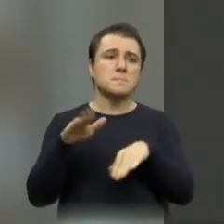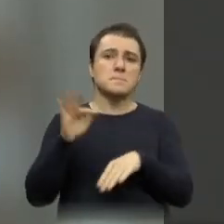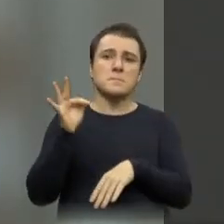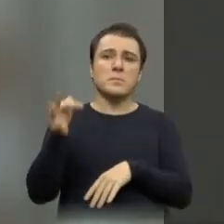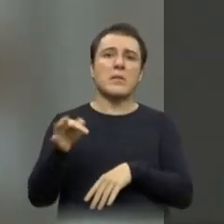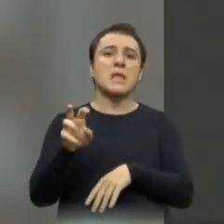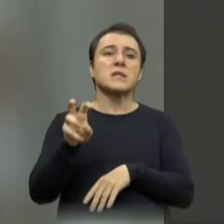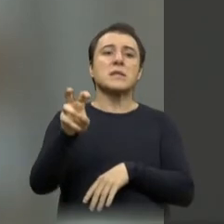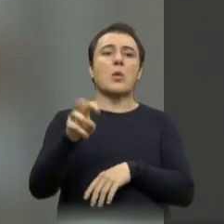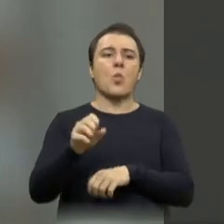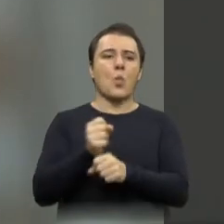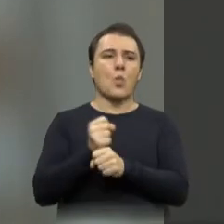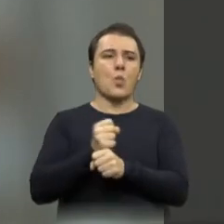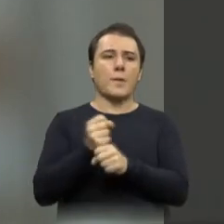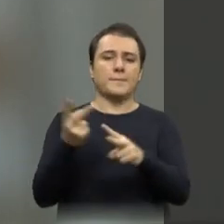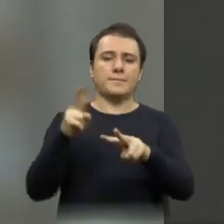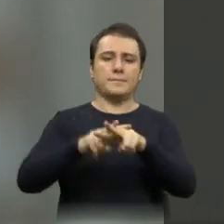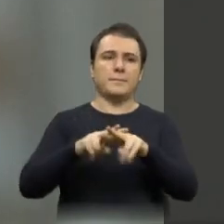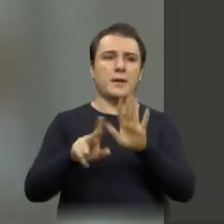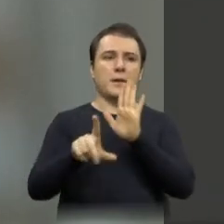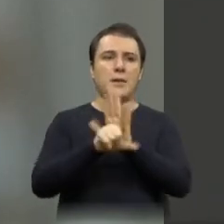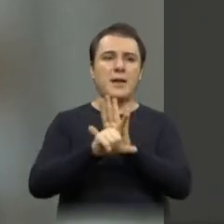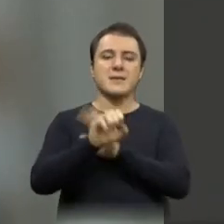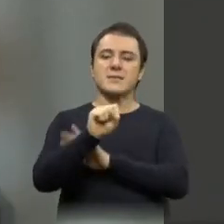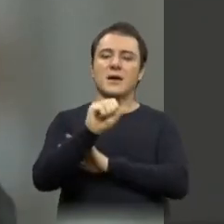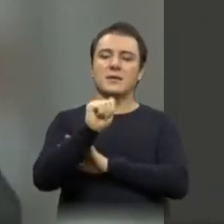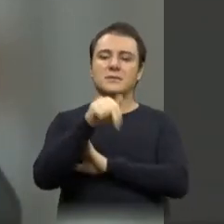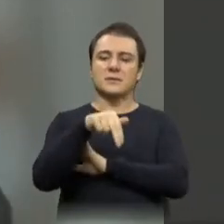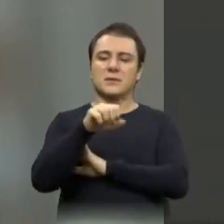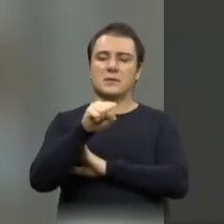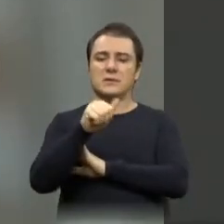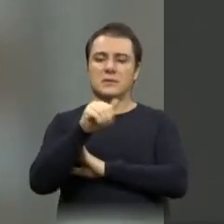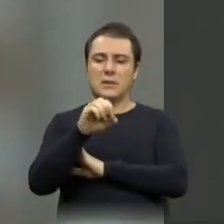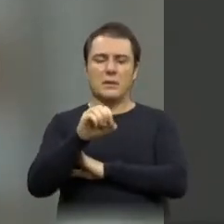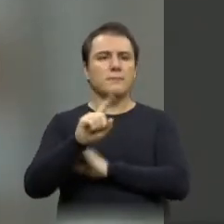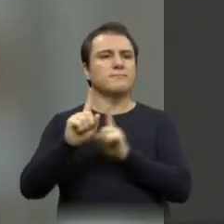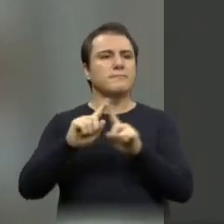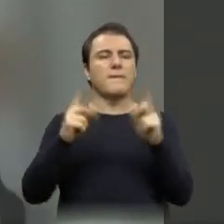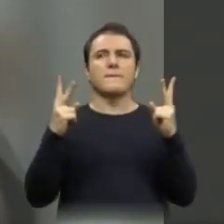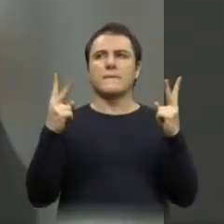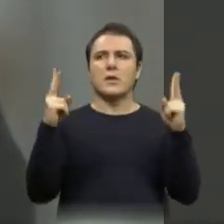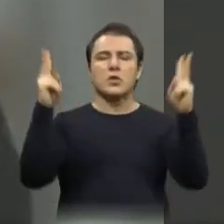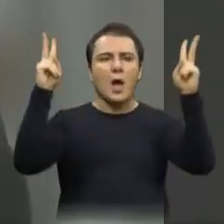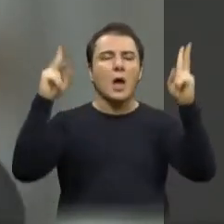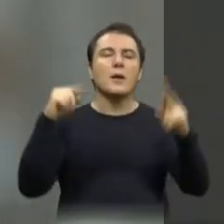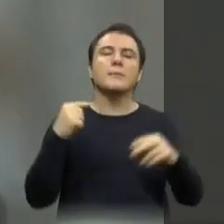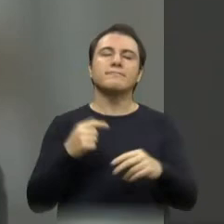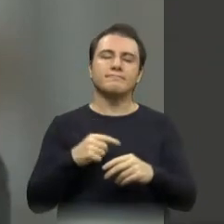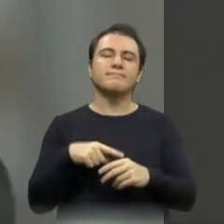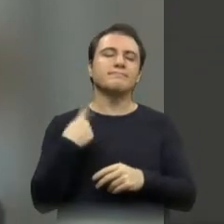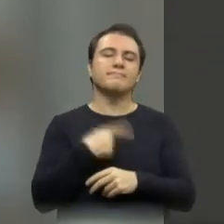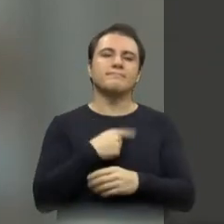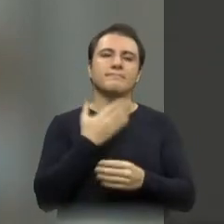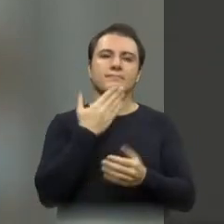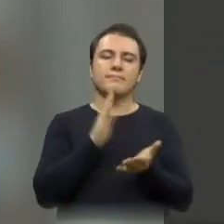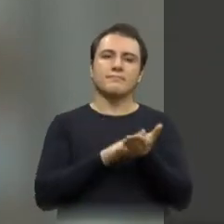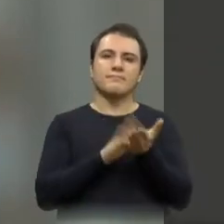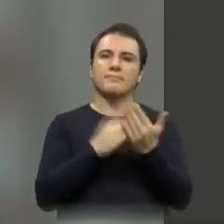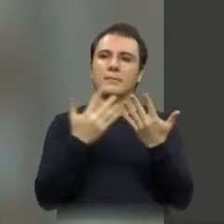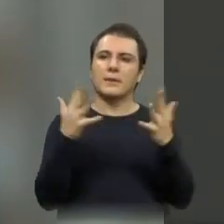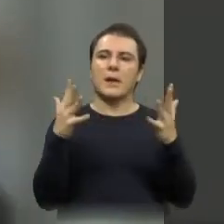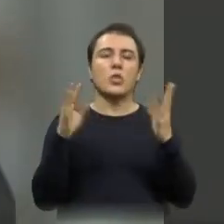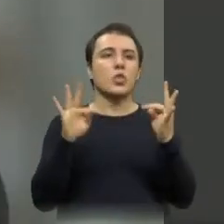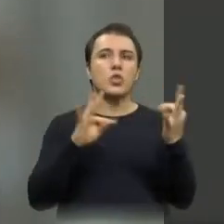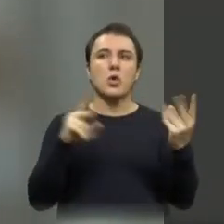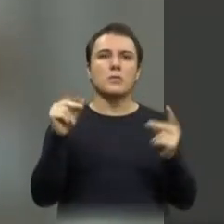até 5 anos de prisão, que é o que determina a lei sanção. Então, foi uma grande vitória. Meu parabéns imenso a todos que se